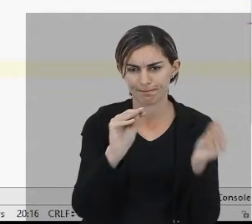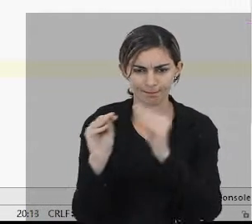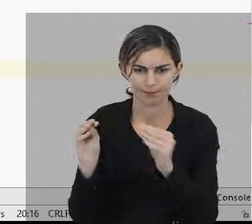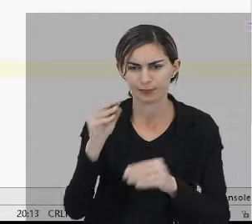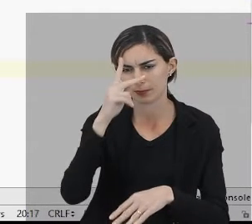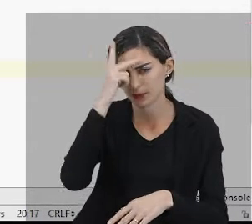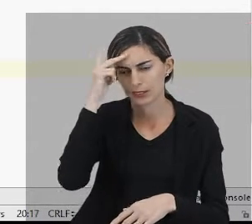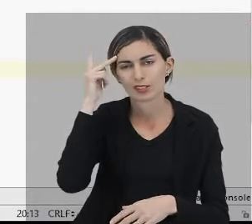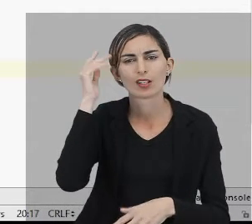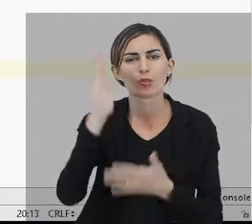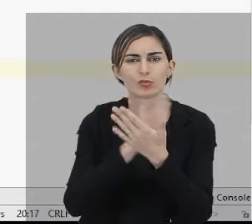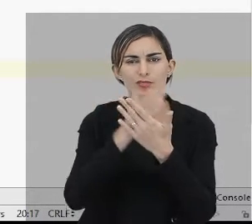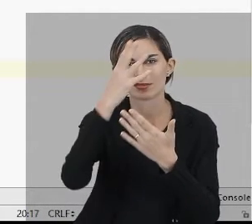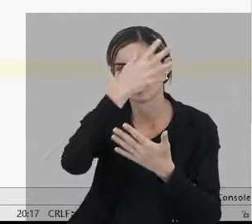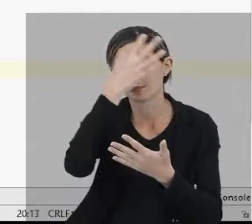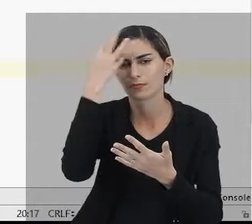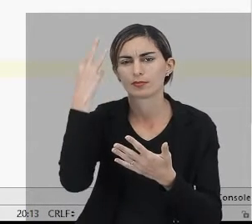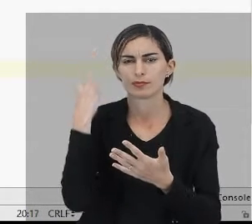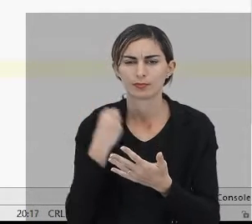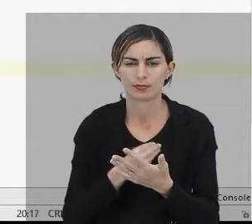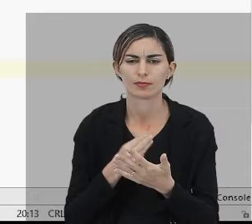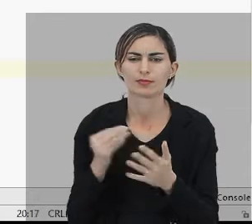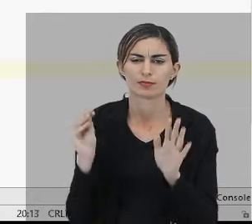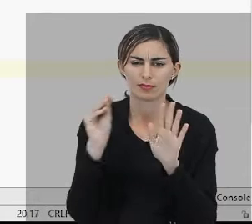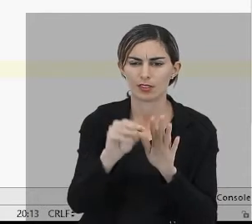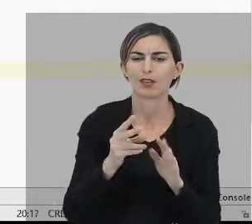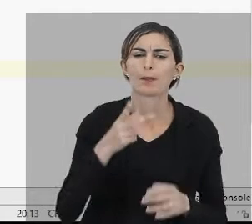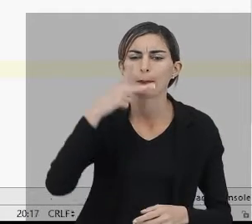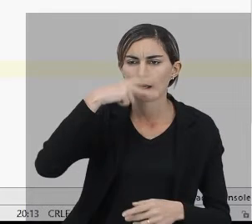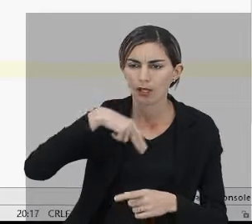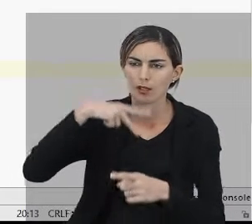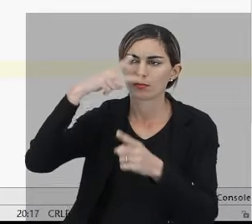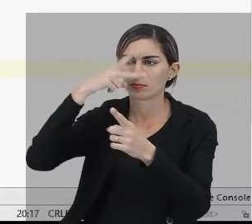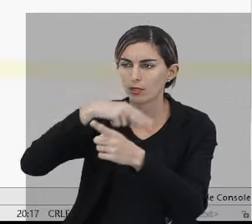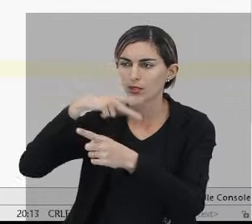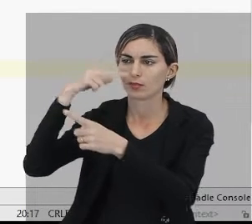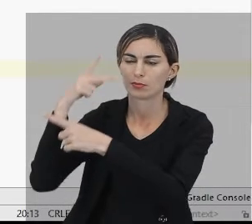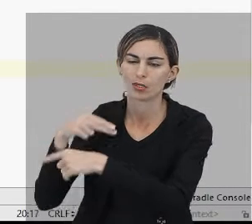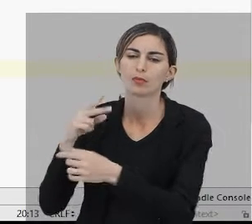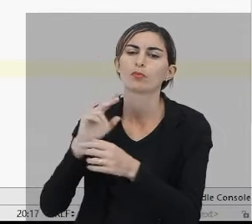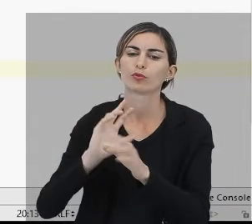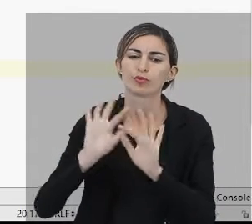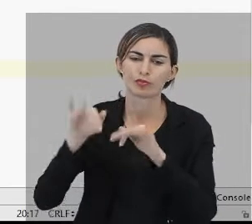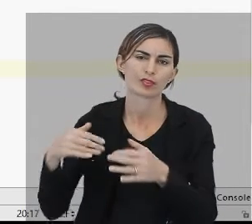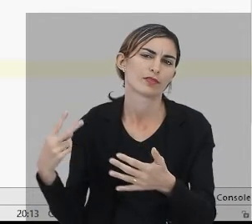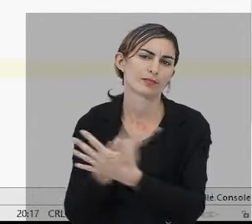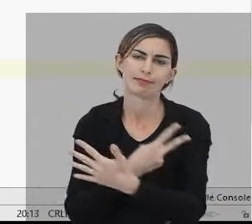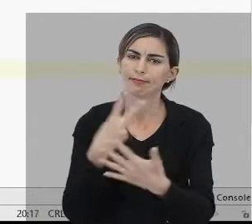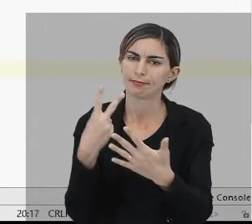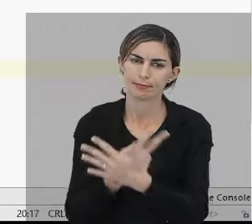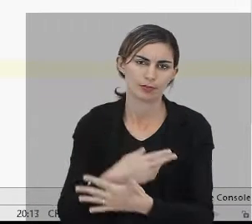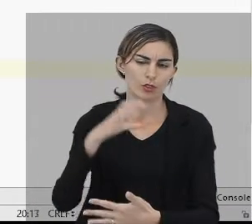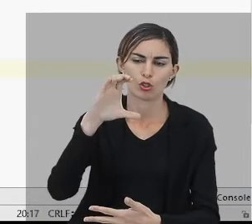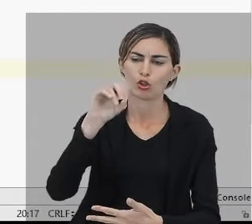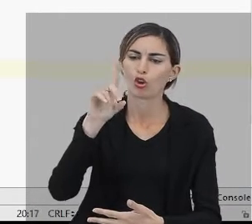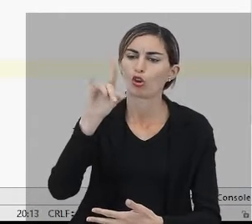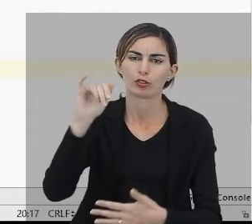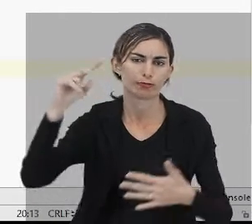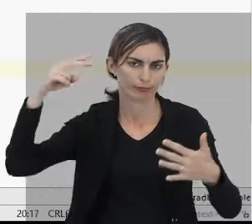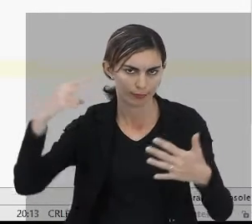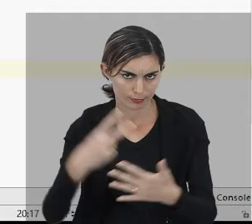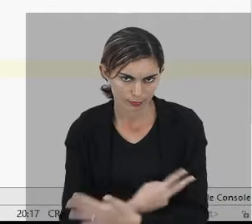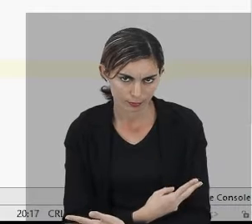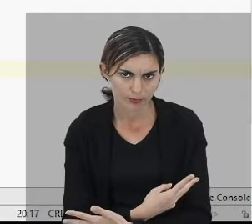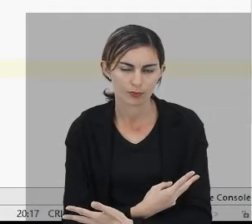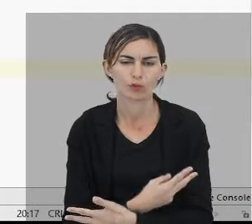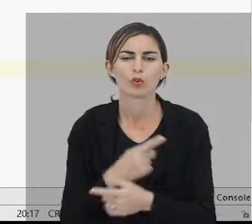muita gente se esquece disso, ele vai ficar infinito e aí vai dar erro. Então, se o seu código deu um erro, a